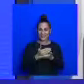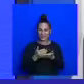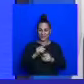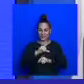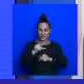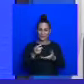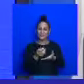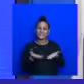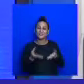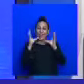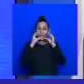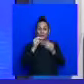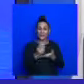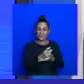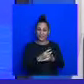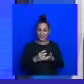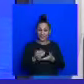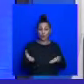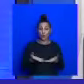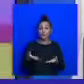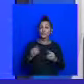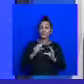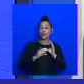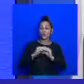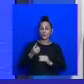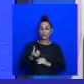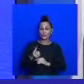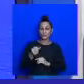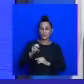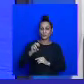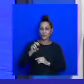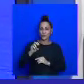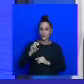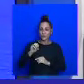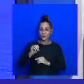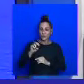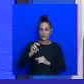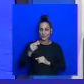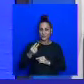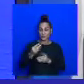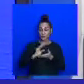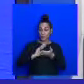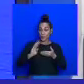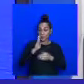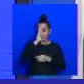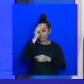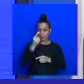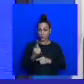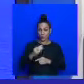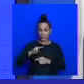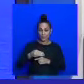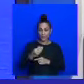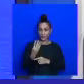no ar o sorteio desta noite da Quina. Hoje é o concurso 6.052 com prêmio principal de